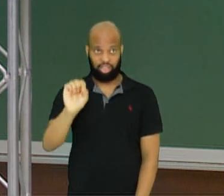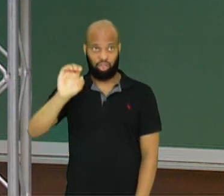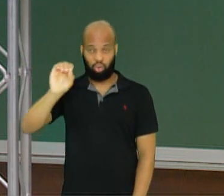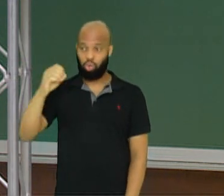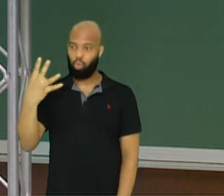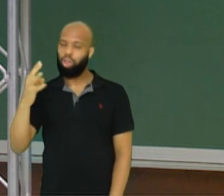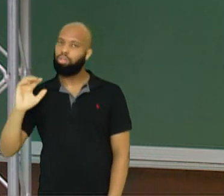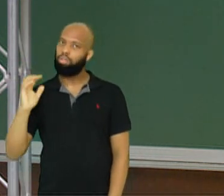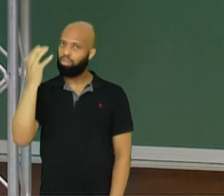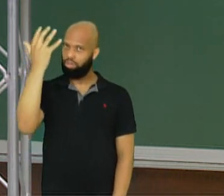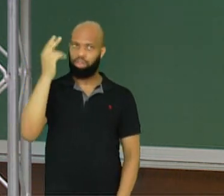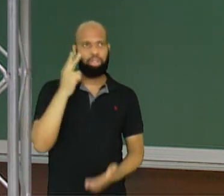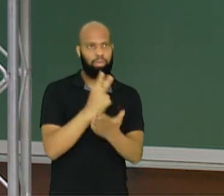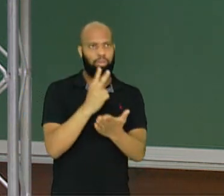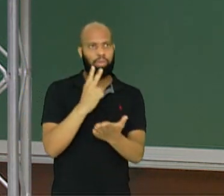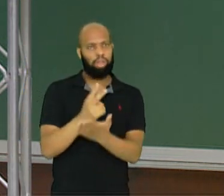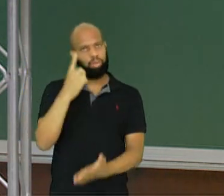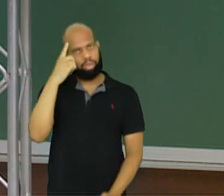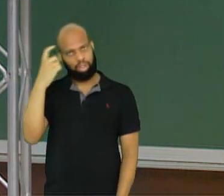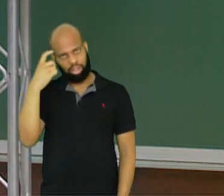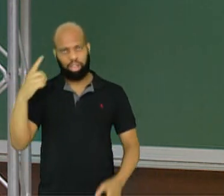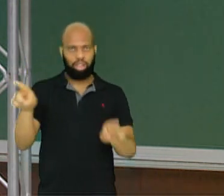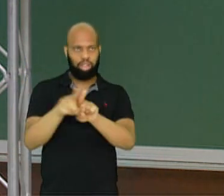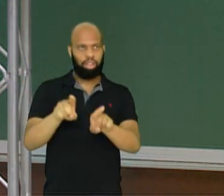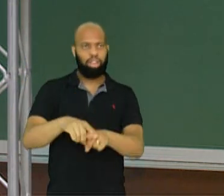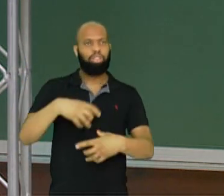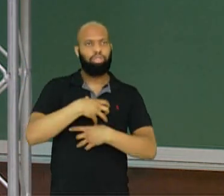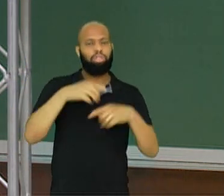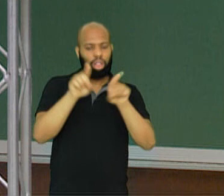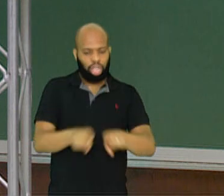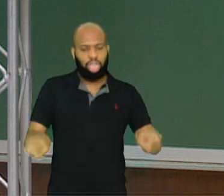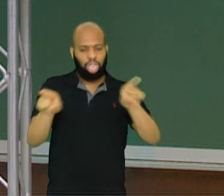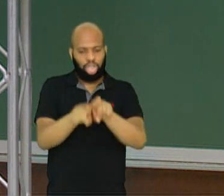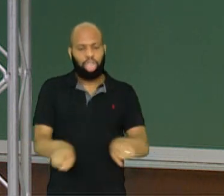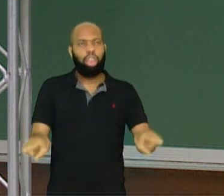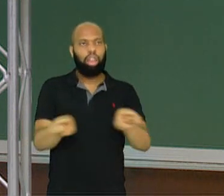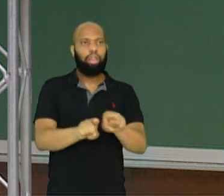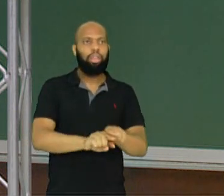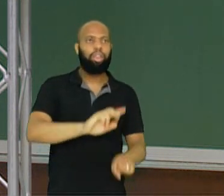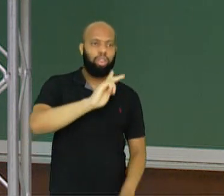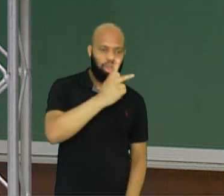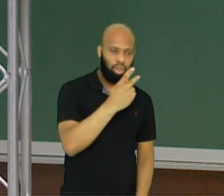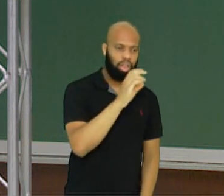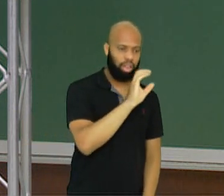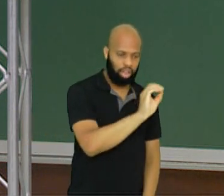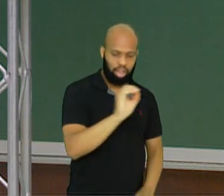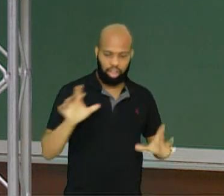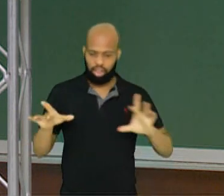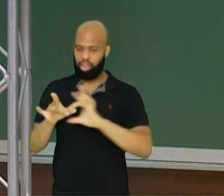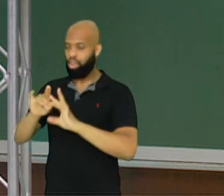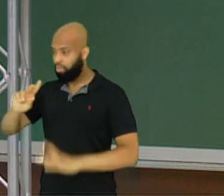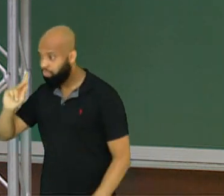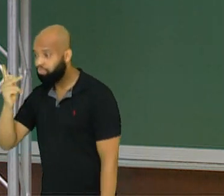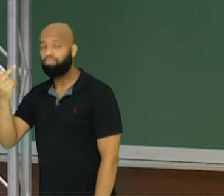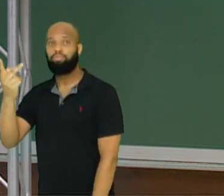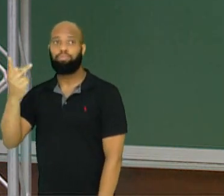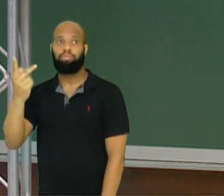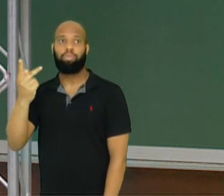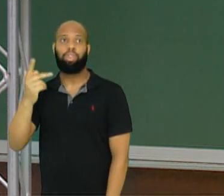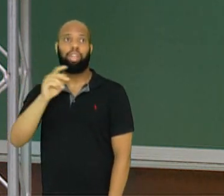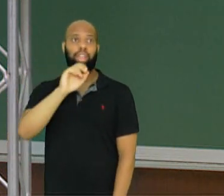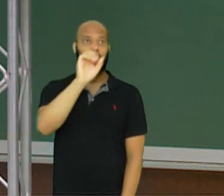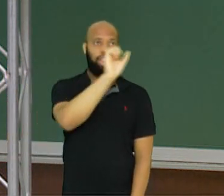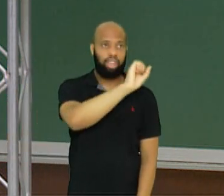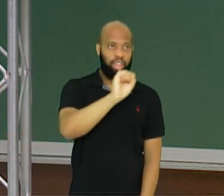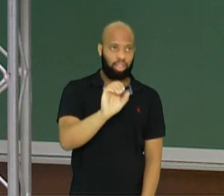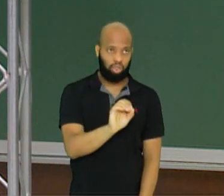O que acontece? É a mesma ideia, aí torna-se um processo repetitivo. O OH se liga ao hidrogênio, o